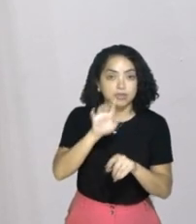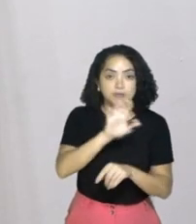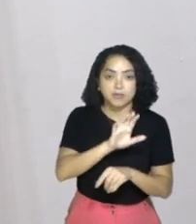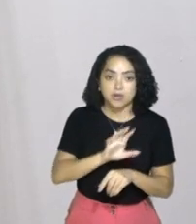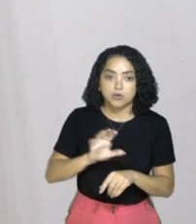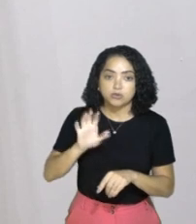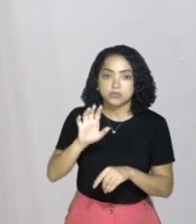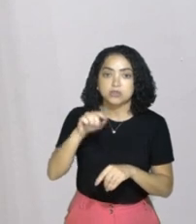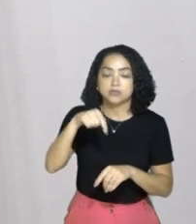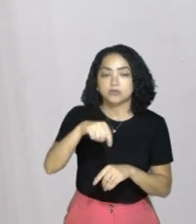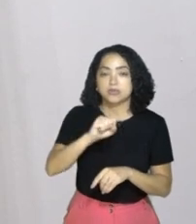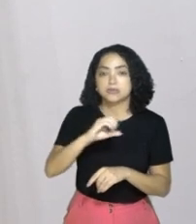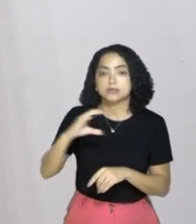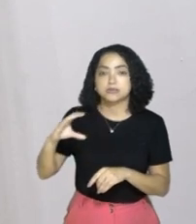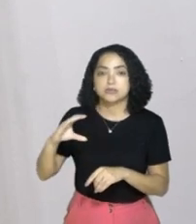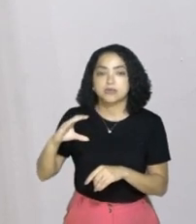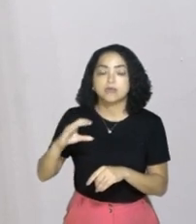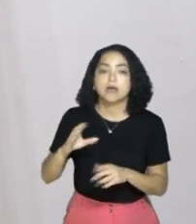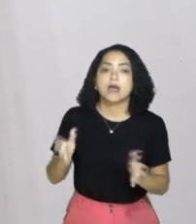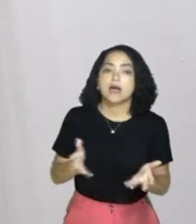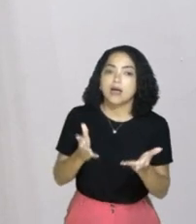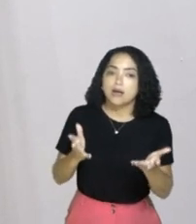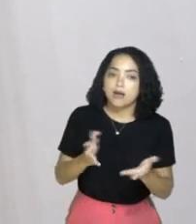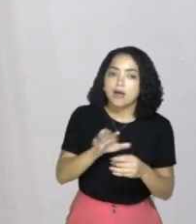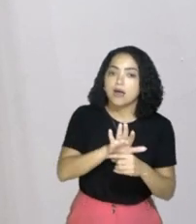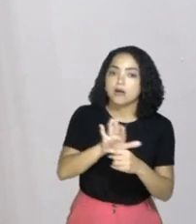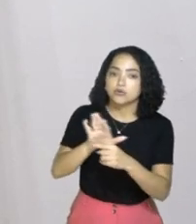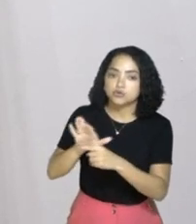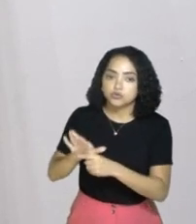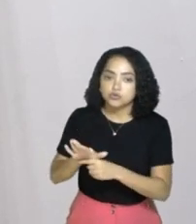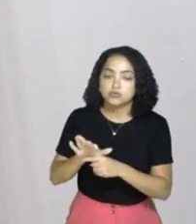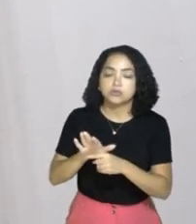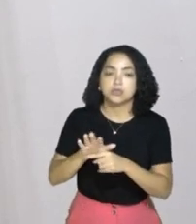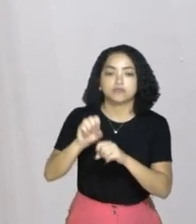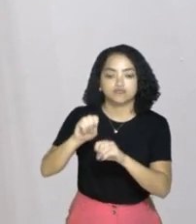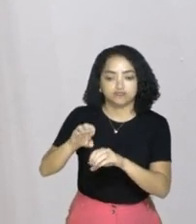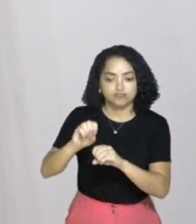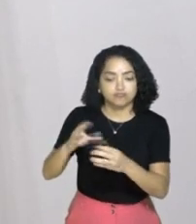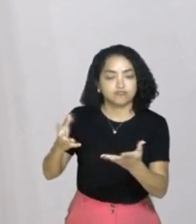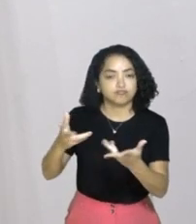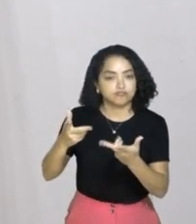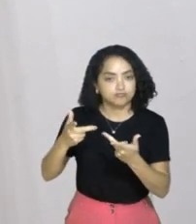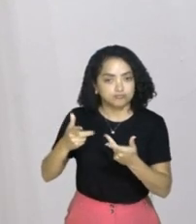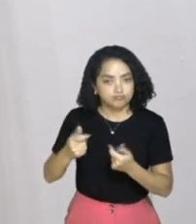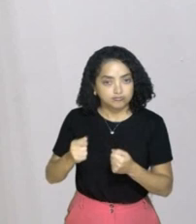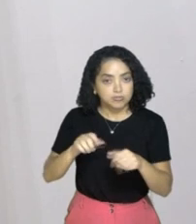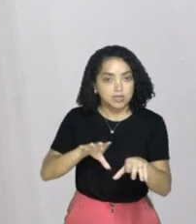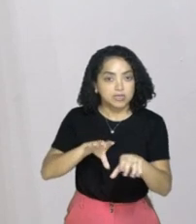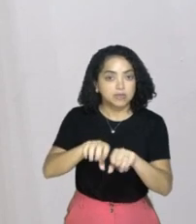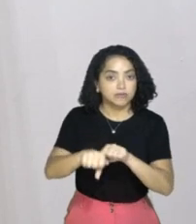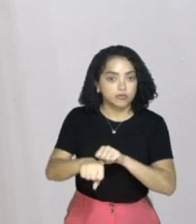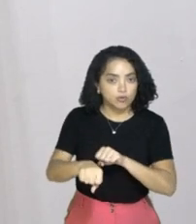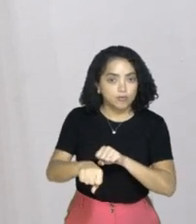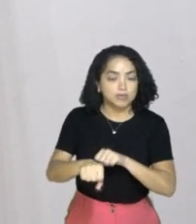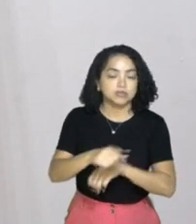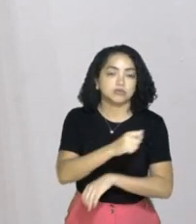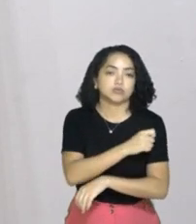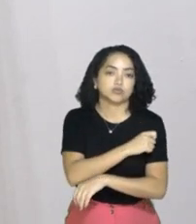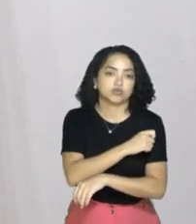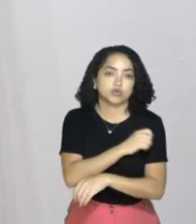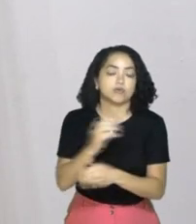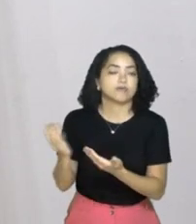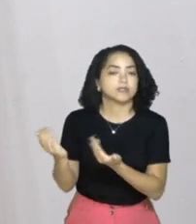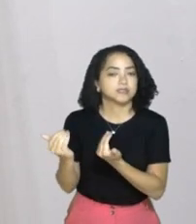Santa Catarina auxiliando na melhoria dos índices educacionais e na formação dos nossos jovens